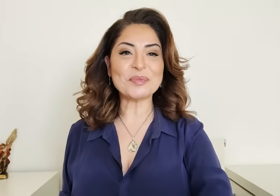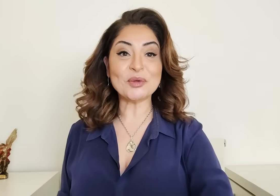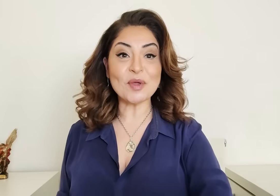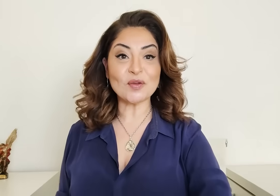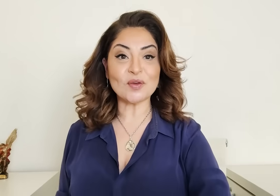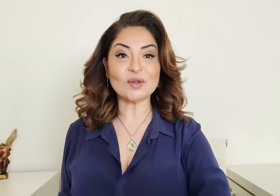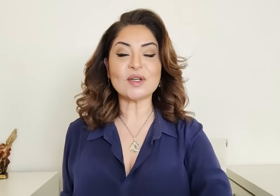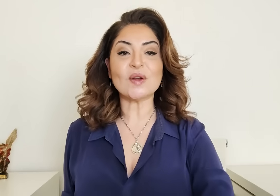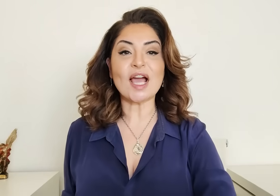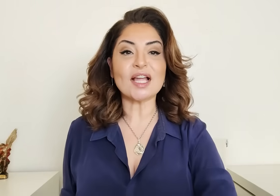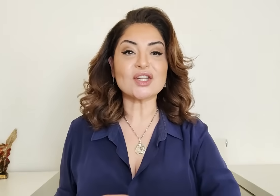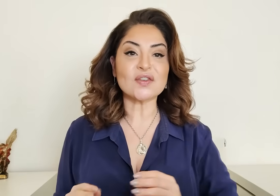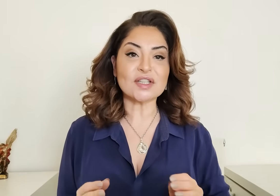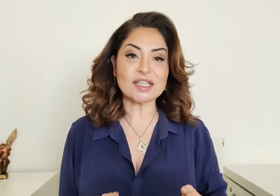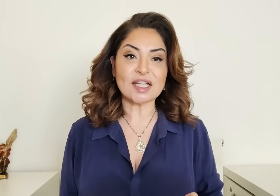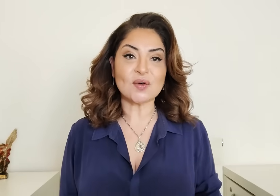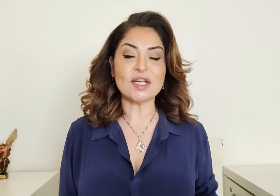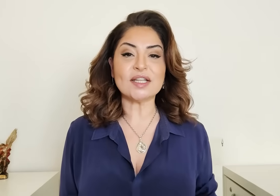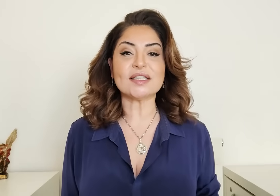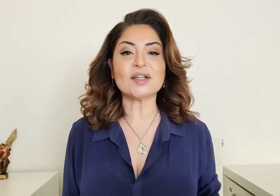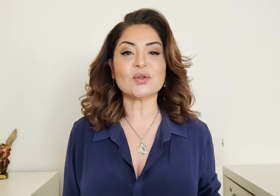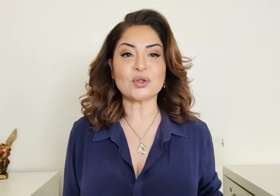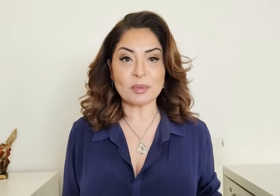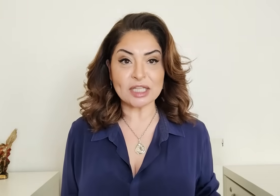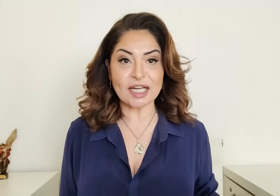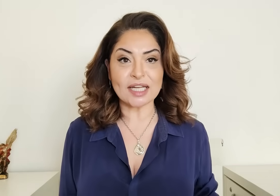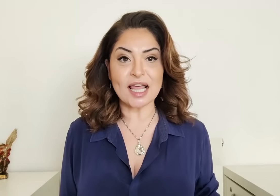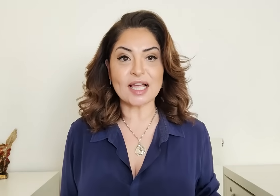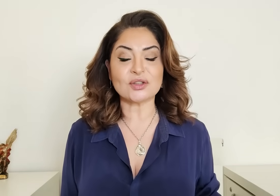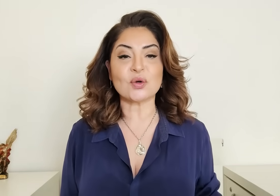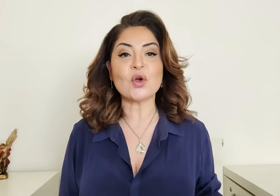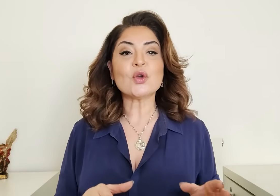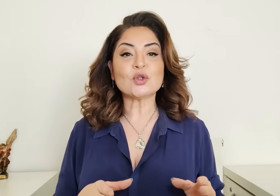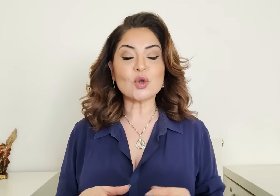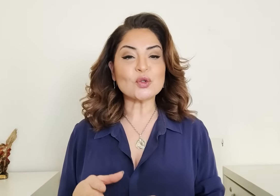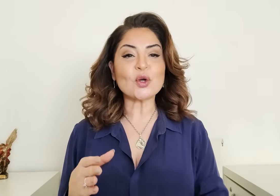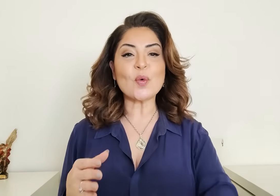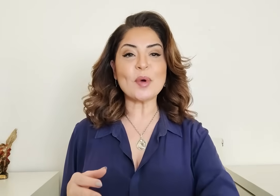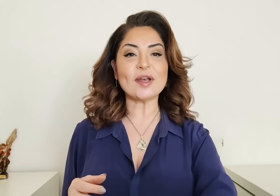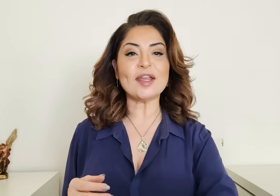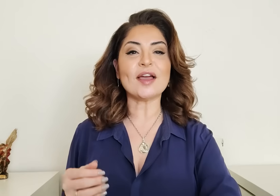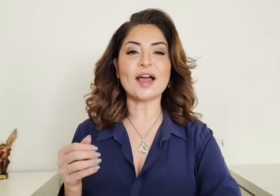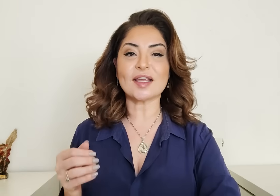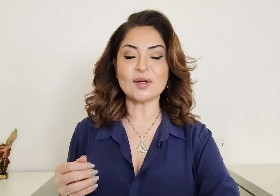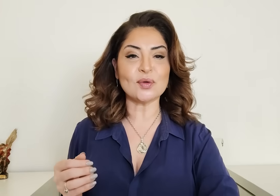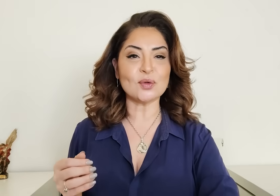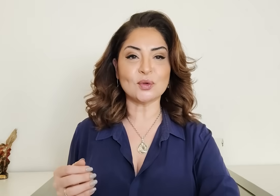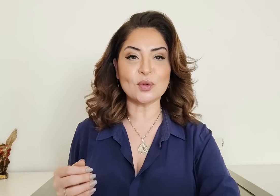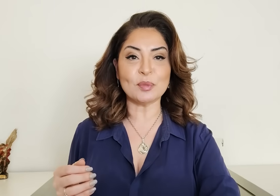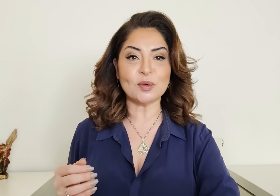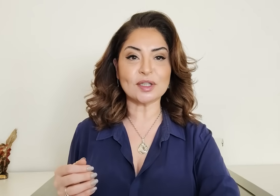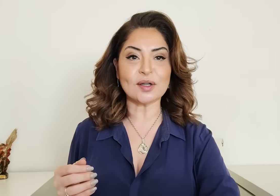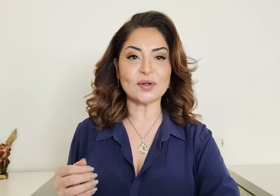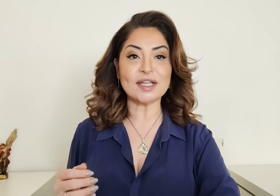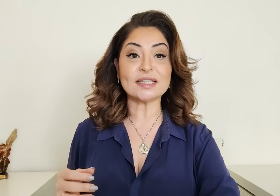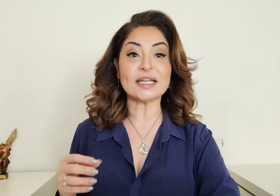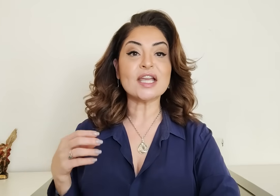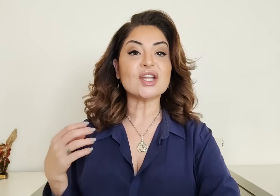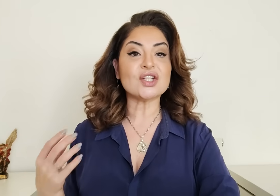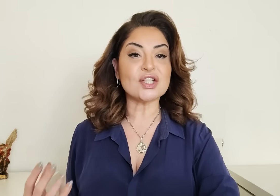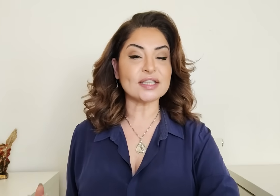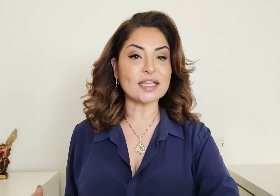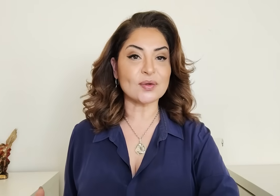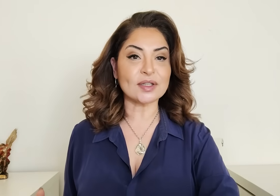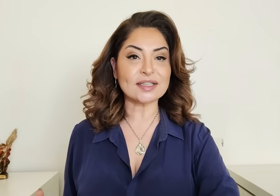Olá, sejam muito bem-vindos ao Narrativas Antagonista. Eu sou Madeleine Lasco, sou sua companhia aqui no YouTube do